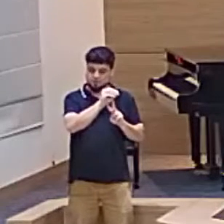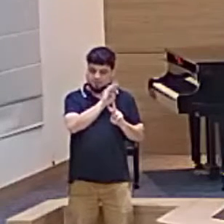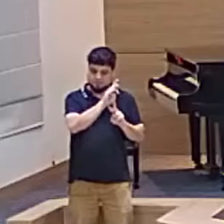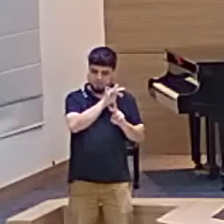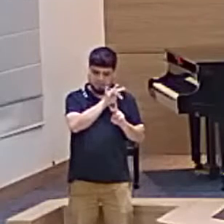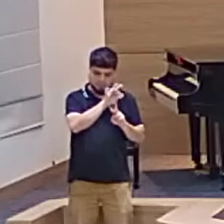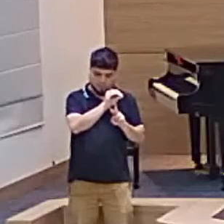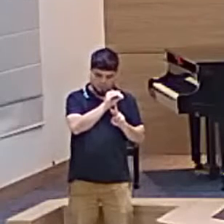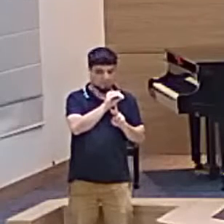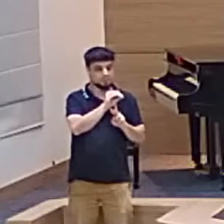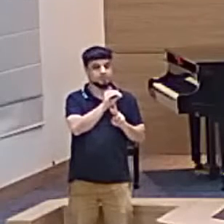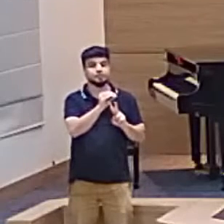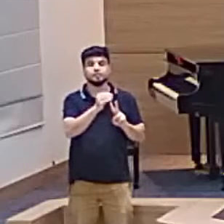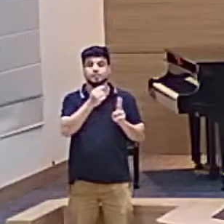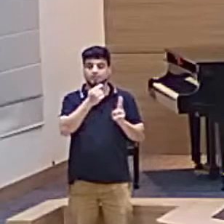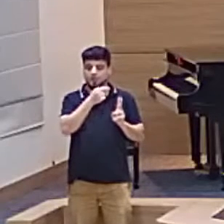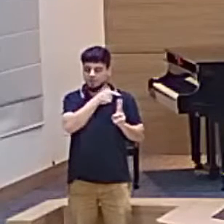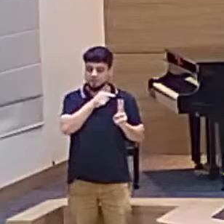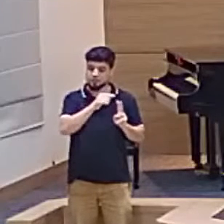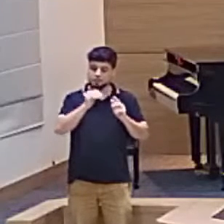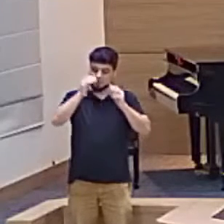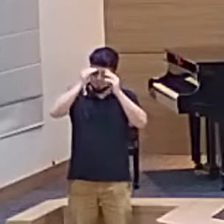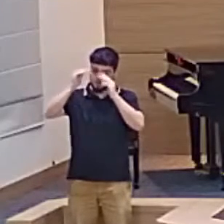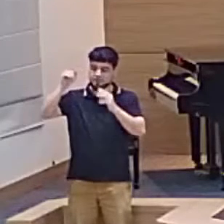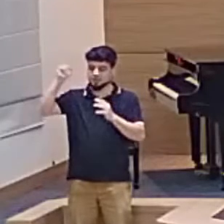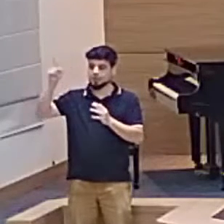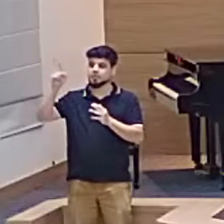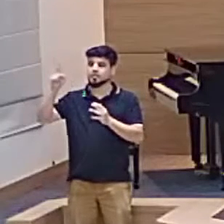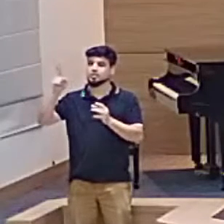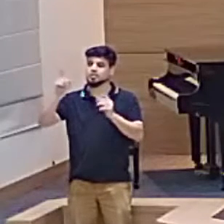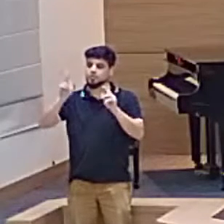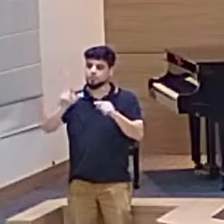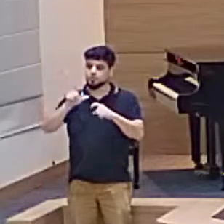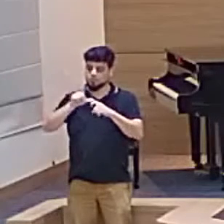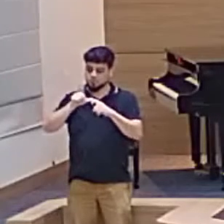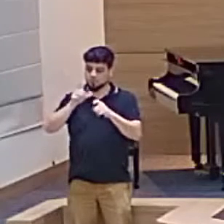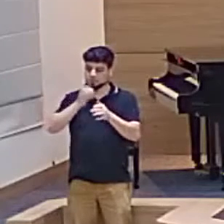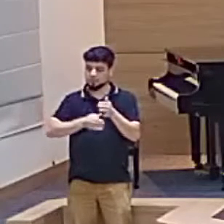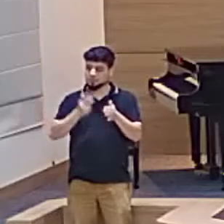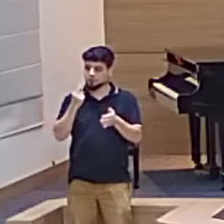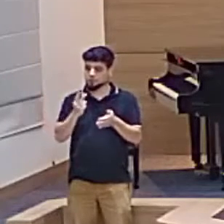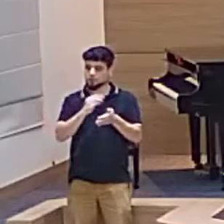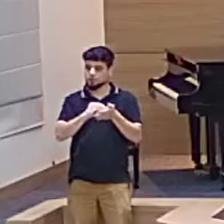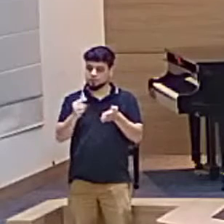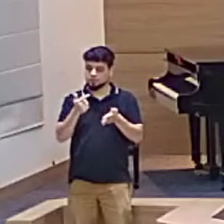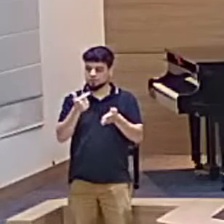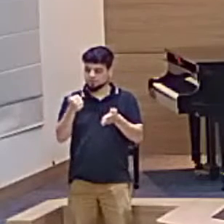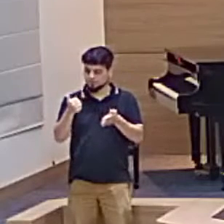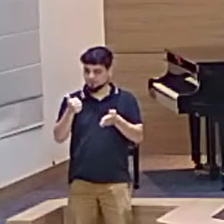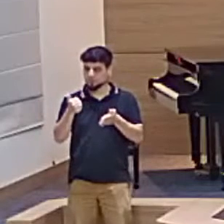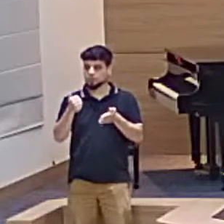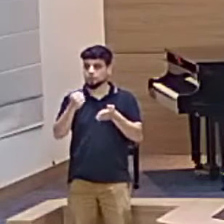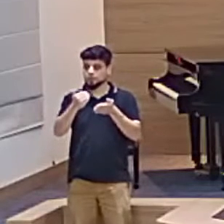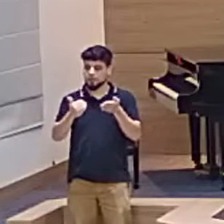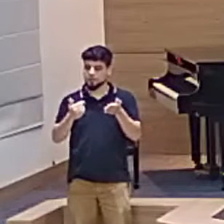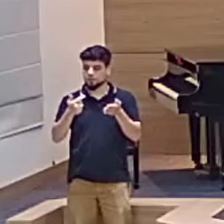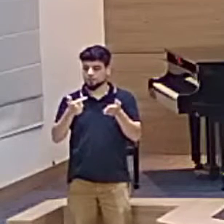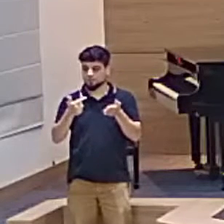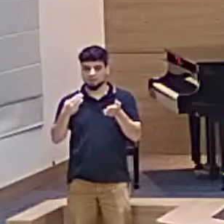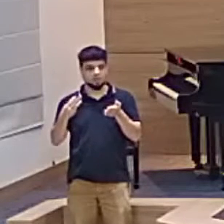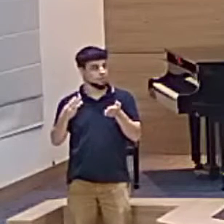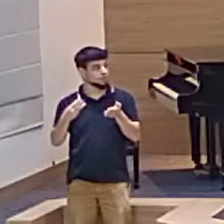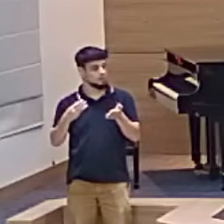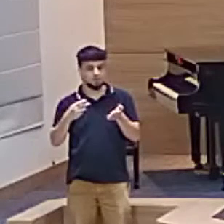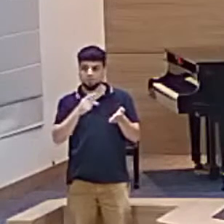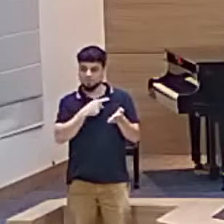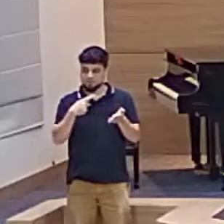a palavra de Deus conforme descrita no Evangelho de Lucas Capítulo 22 Versículo 21 ao 23 assinatura do pastor na igreja